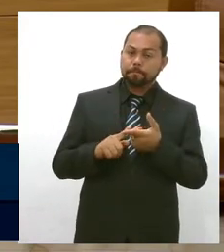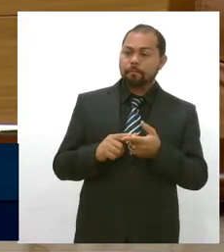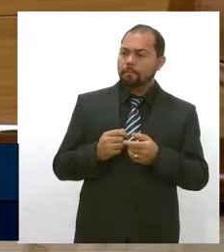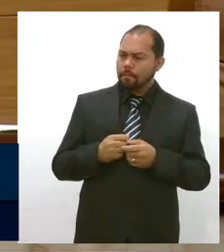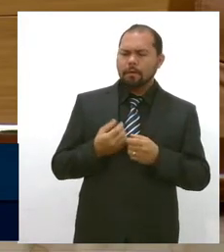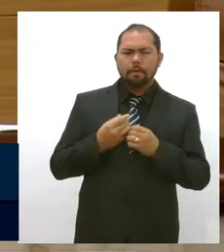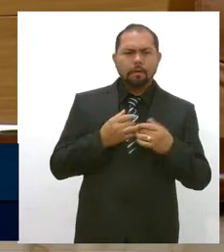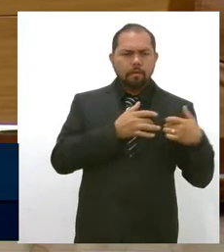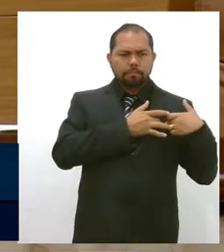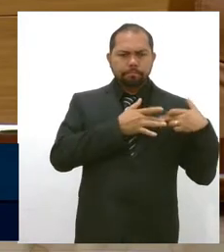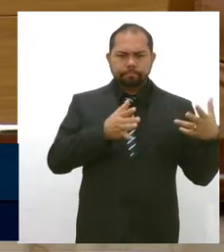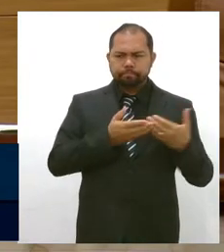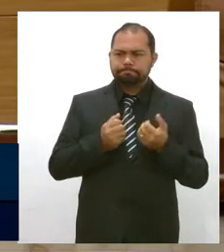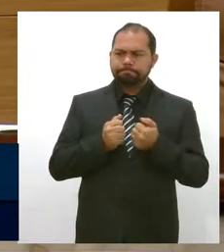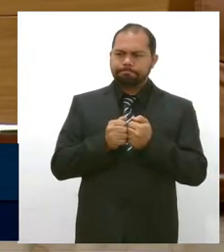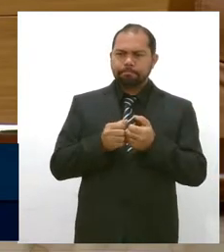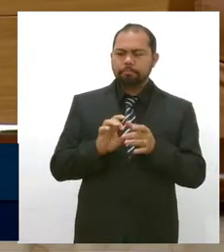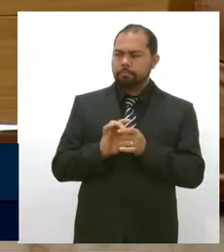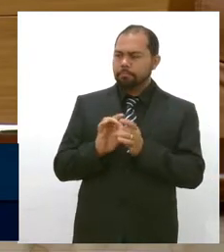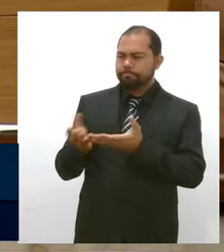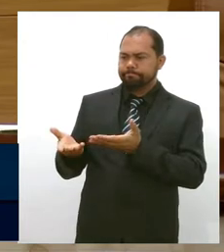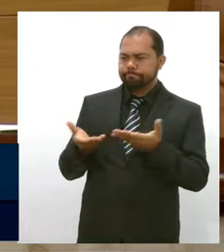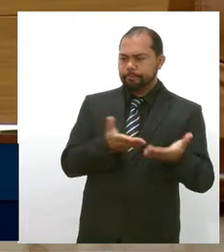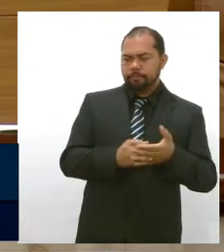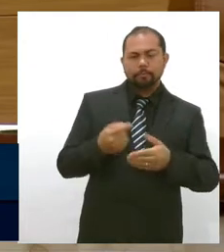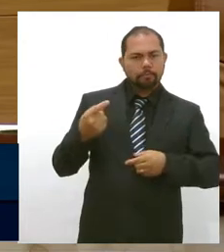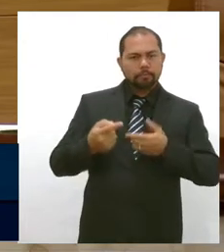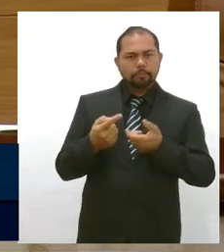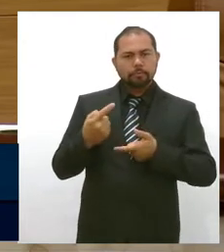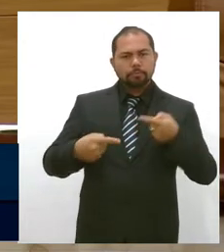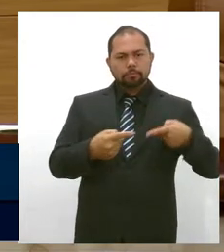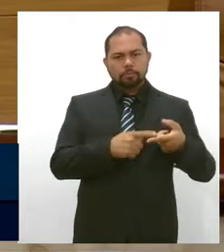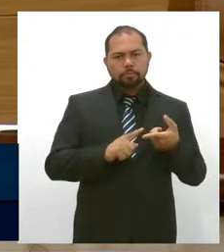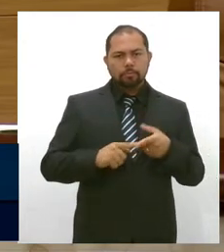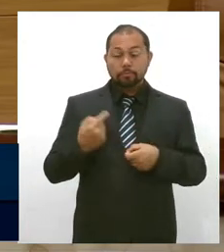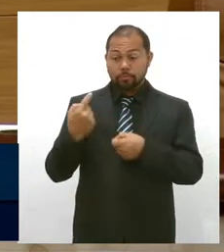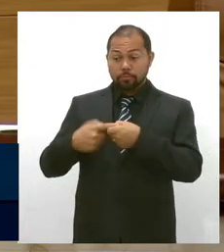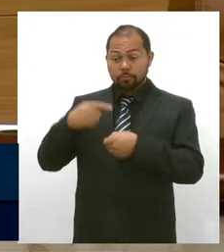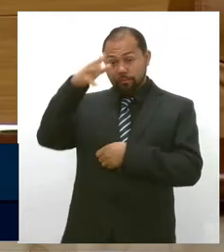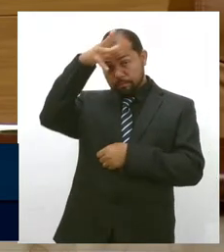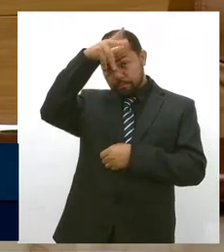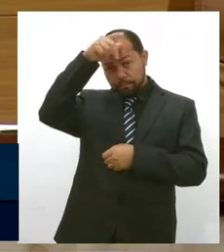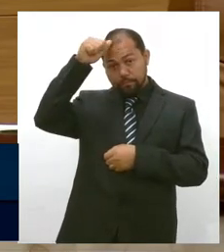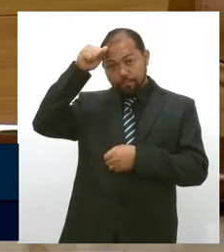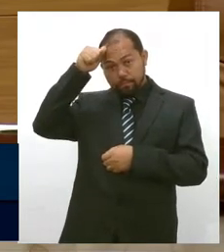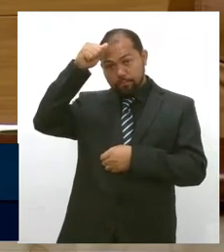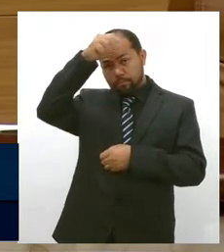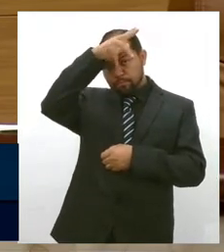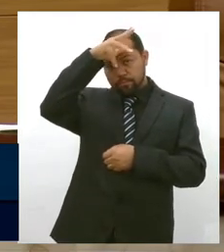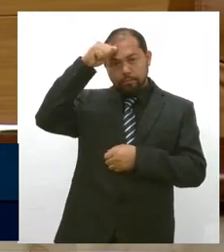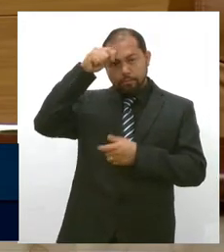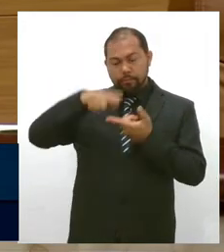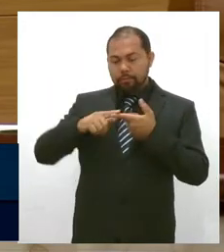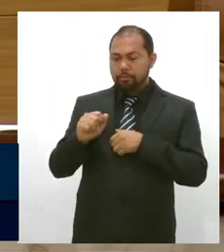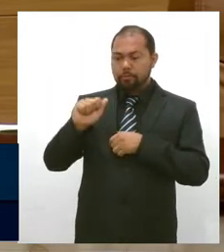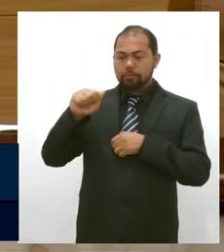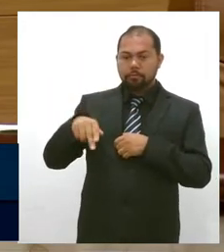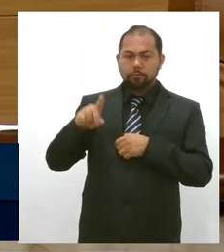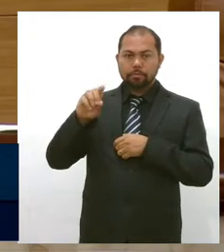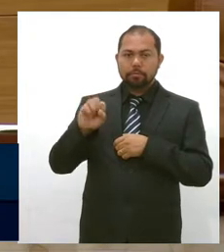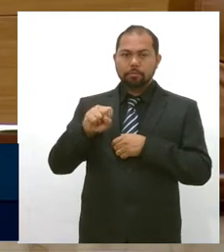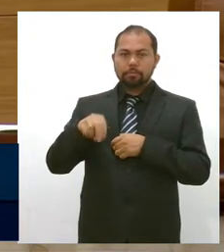à disposição para a negociação com o prefeito do município de Frei Paulo, Anderson de Zé das Canas. O deputado Luciano